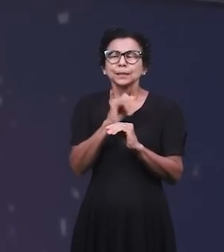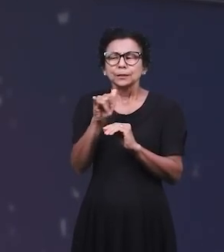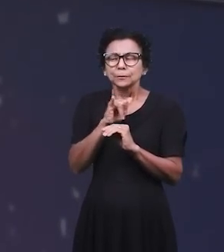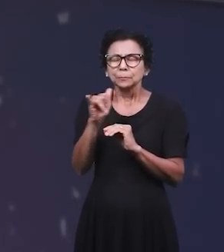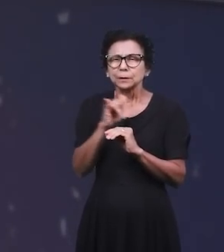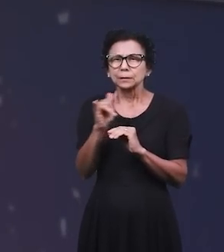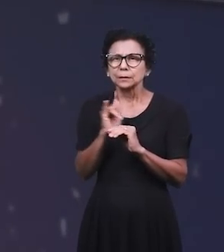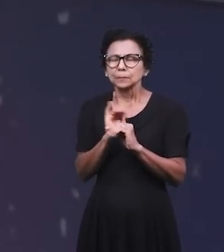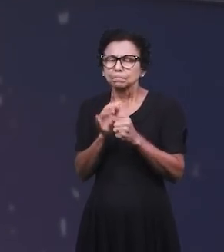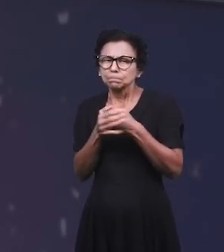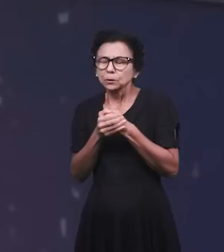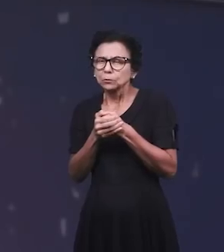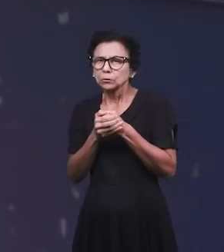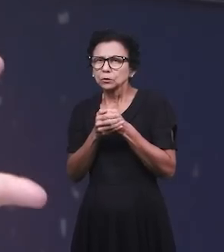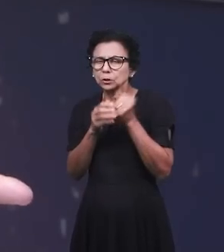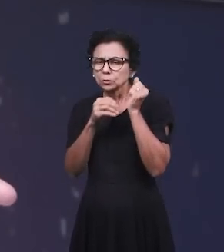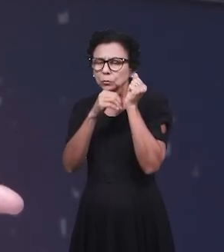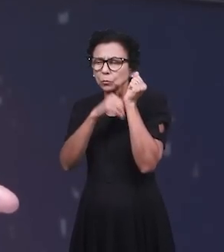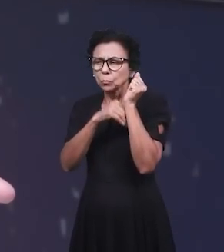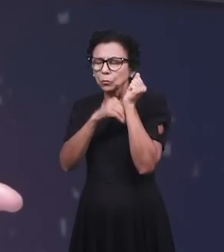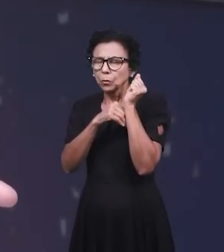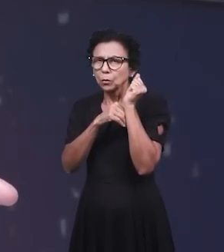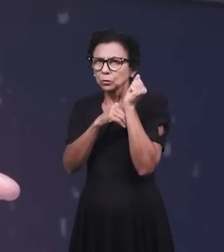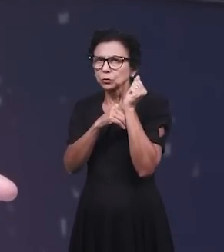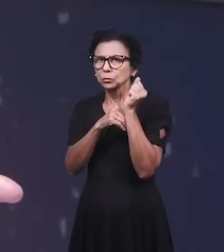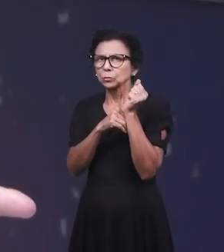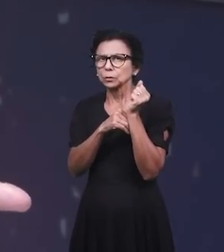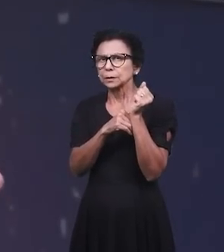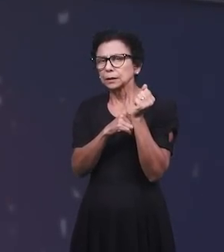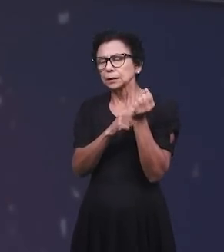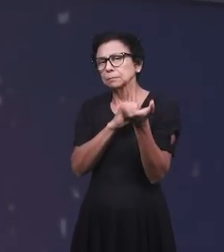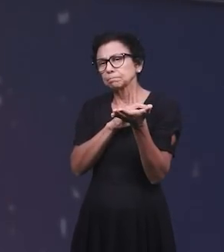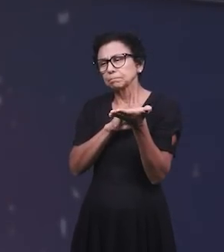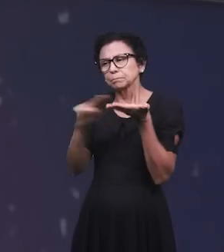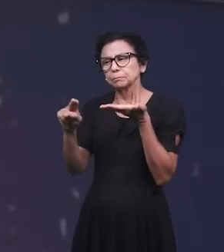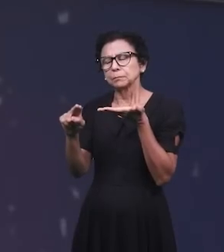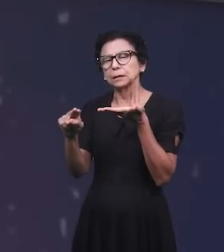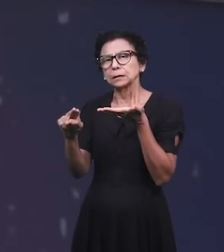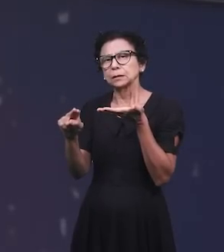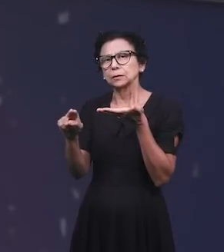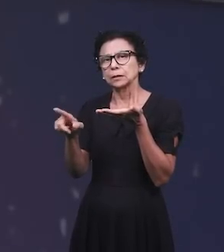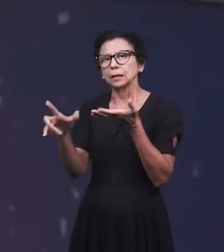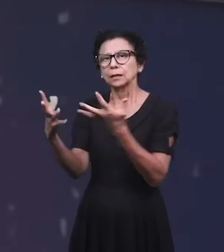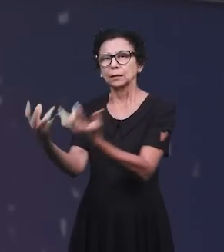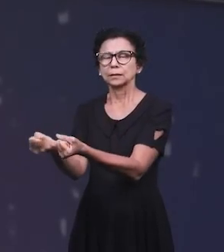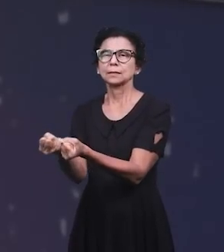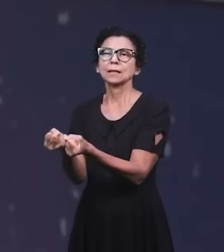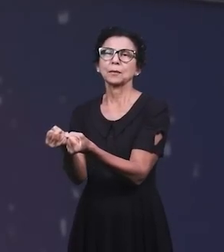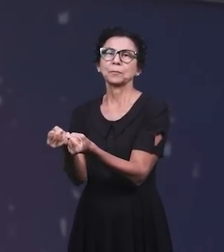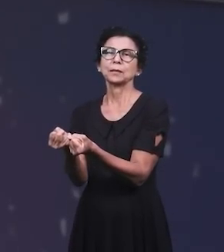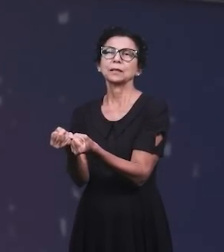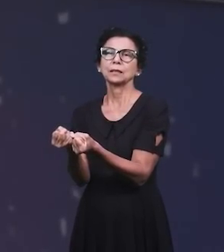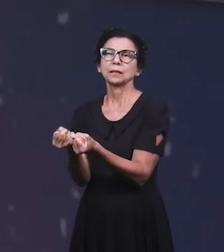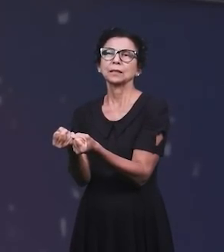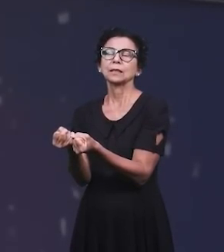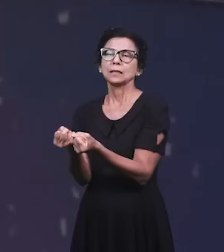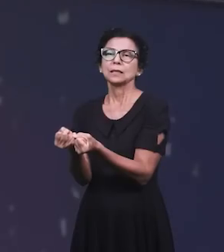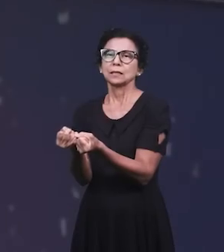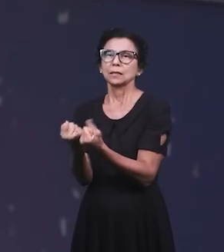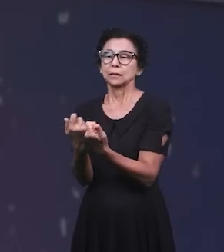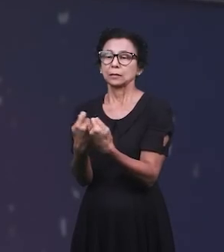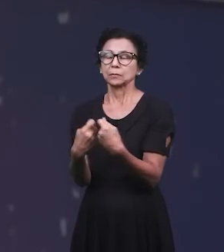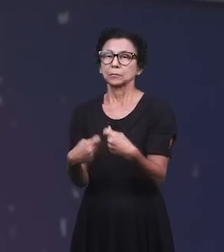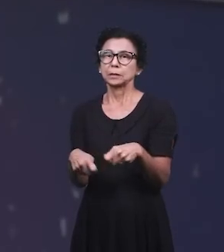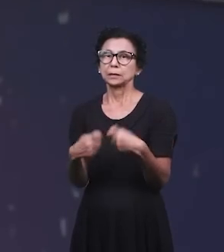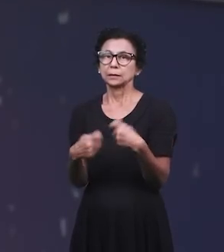da informação ao ser emitida para alguém. Essa pessoa que recebe, ela precisa